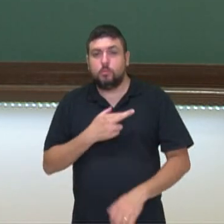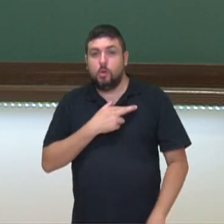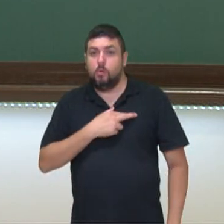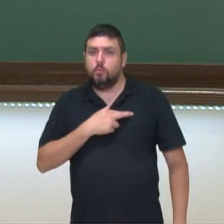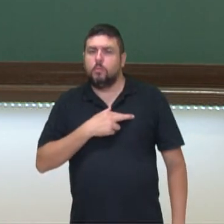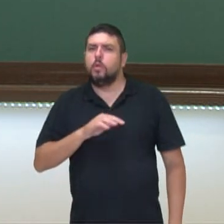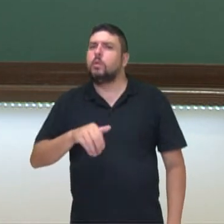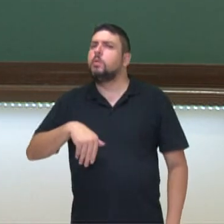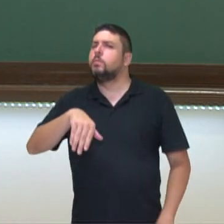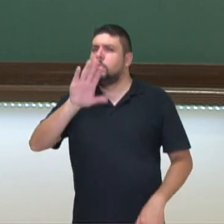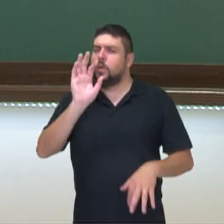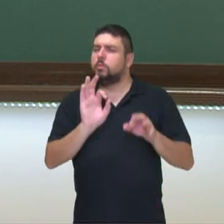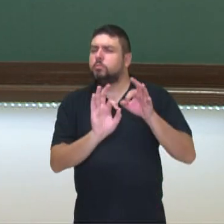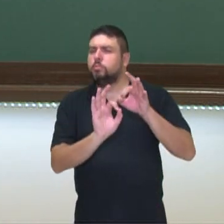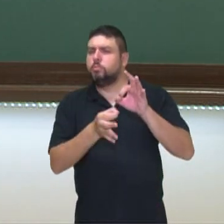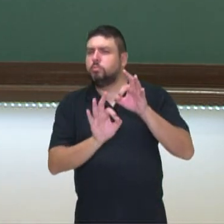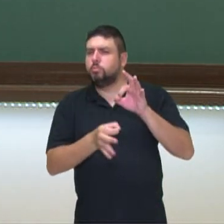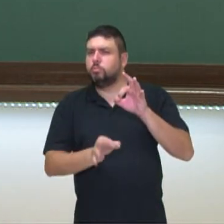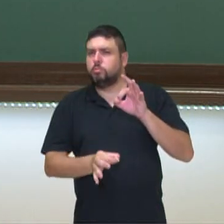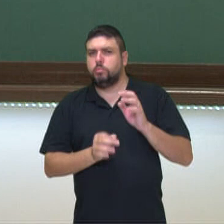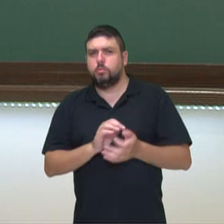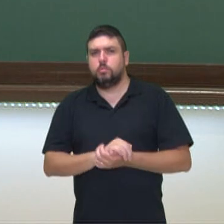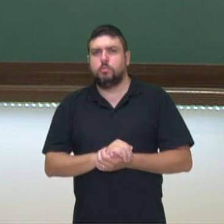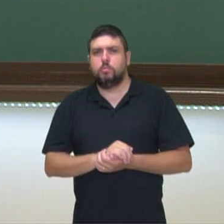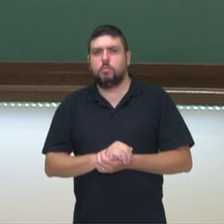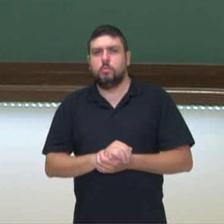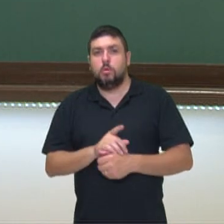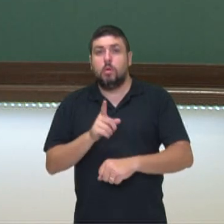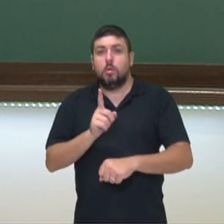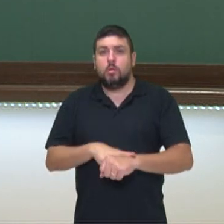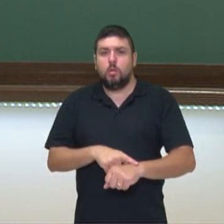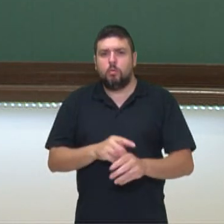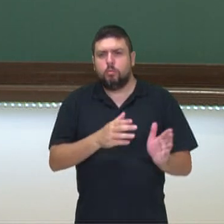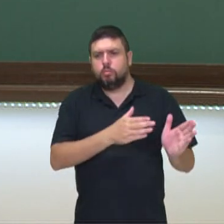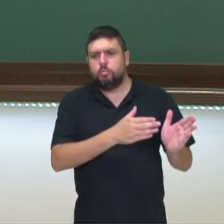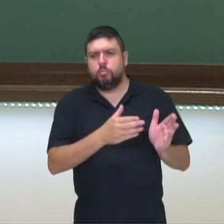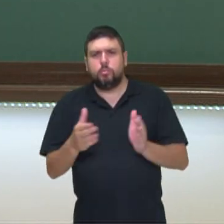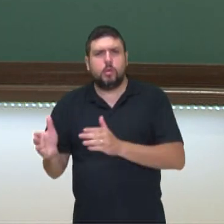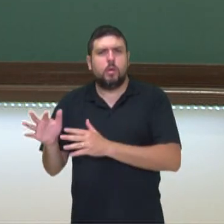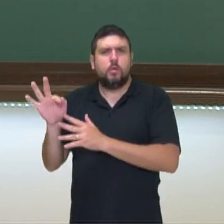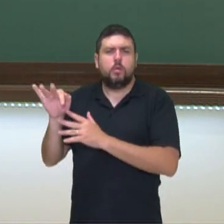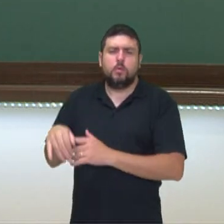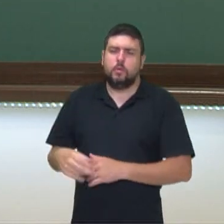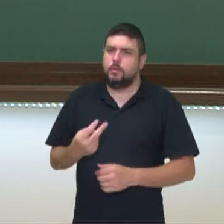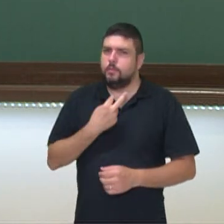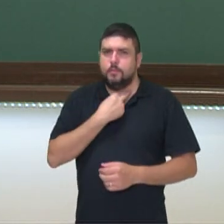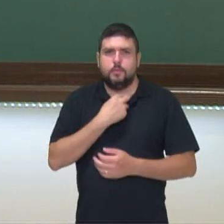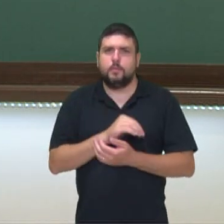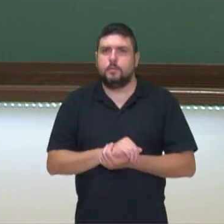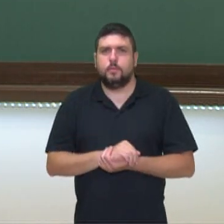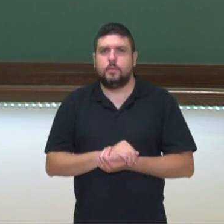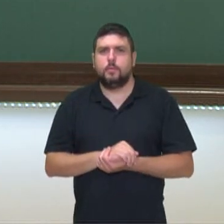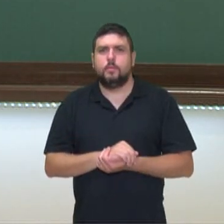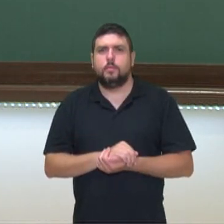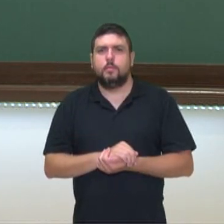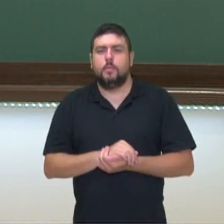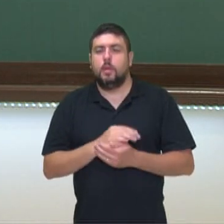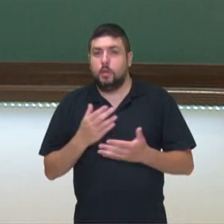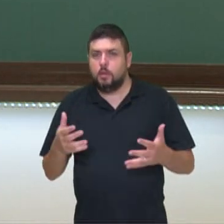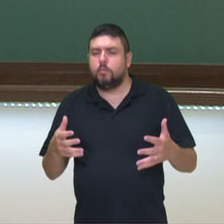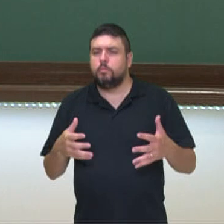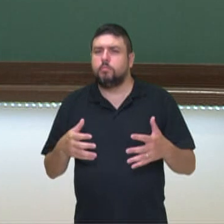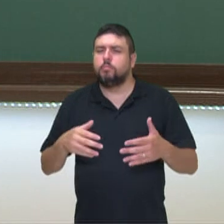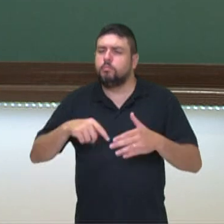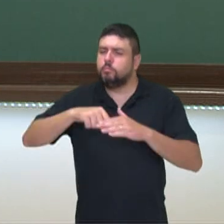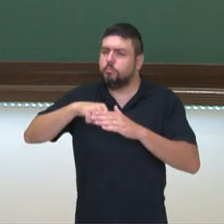mais longo, que dificilmente conseguimos ler no mesmo tempo de um conto. Então, a complexidade é diferente.